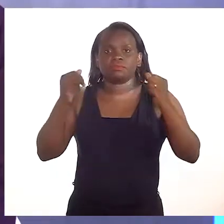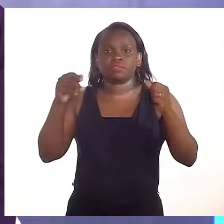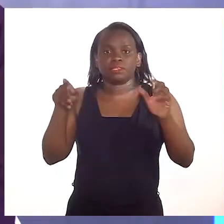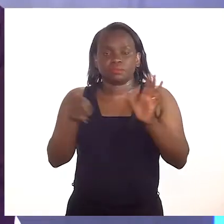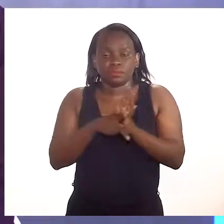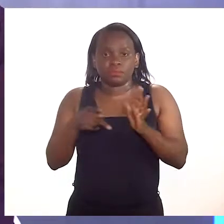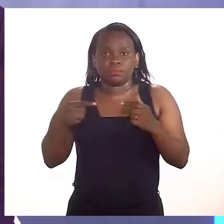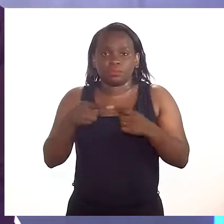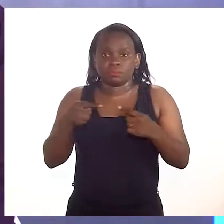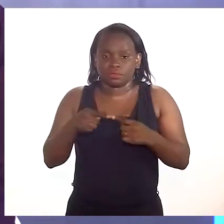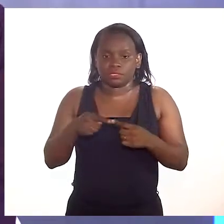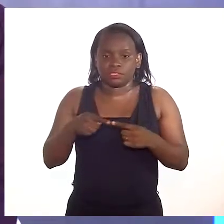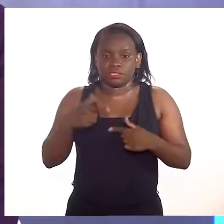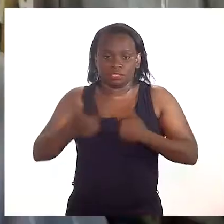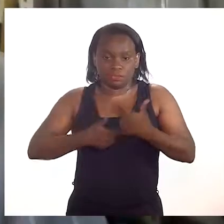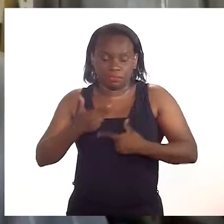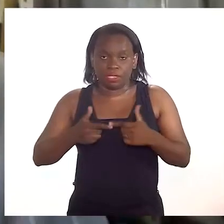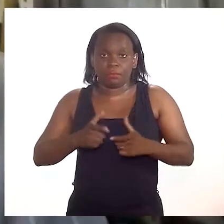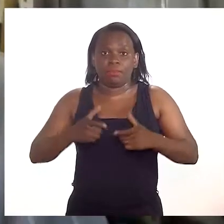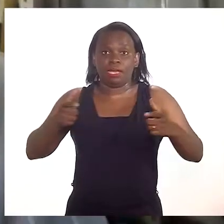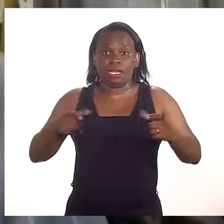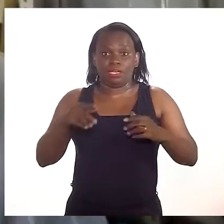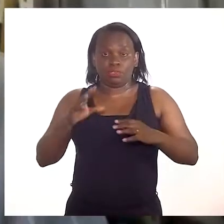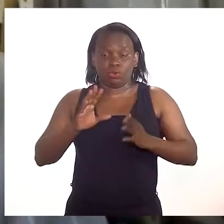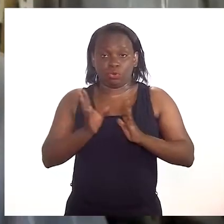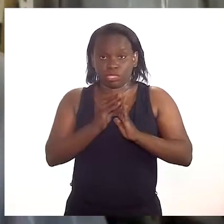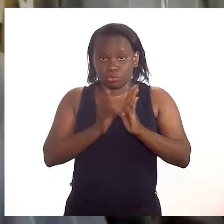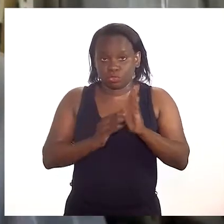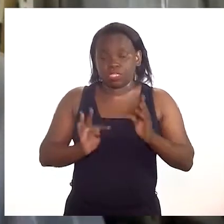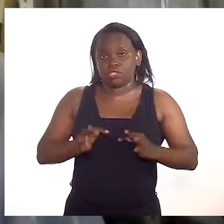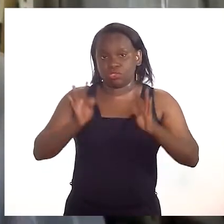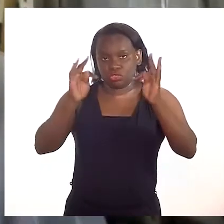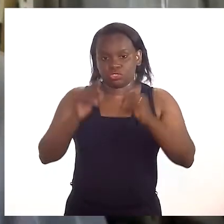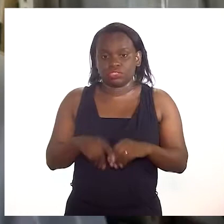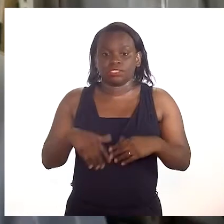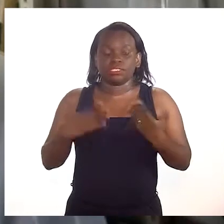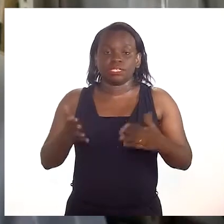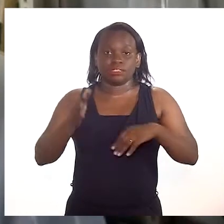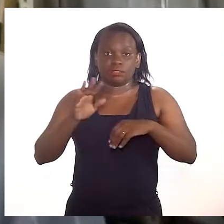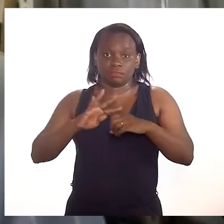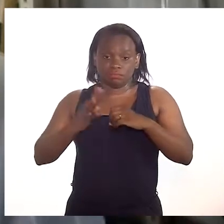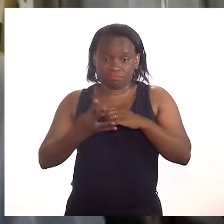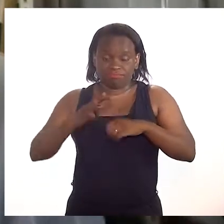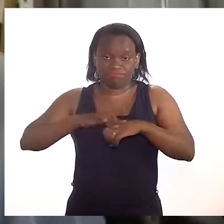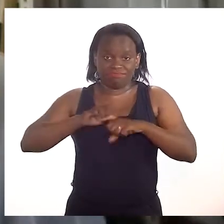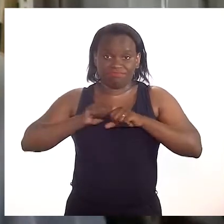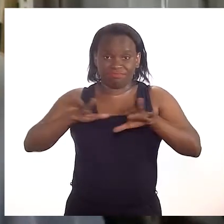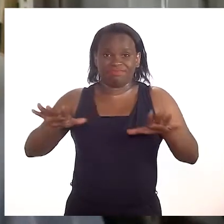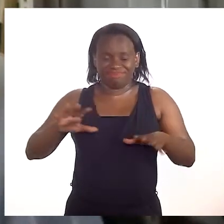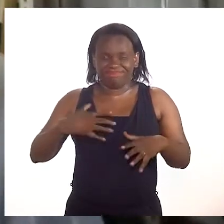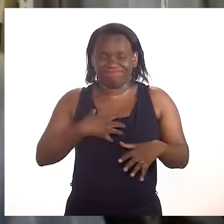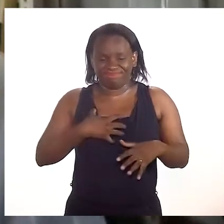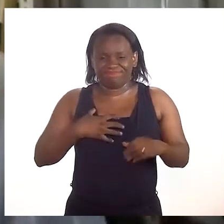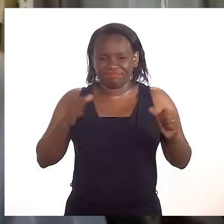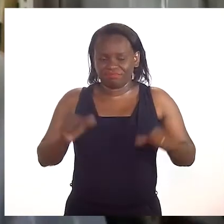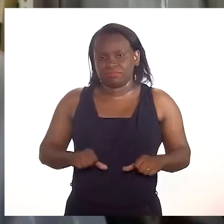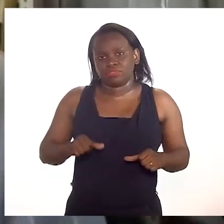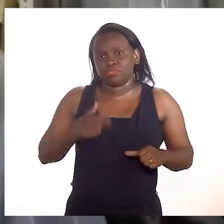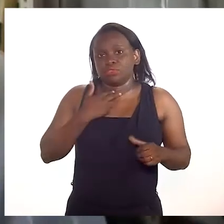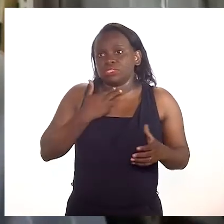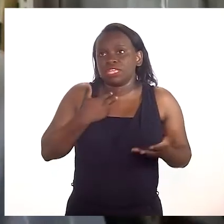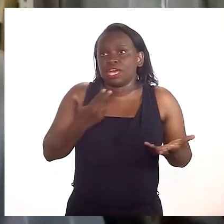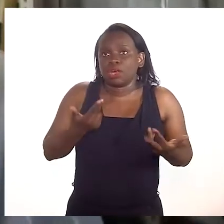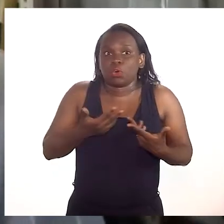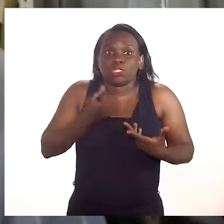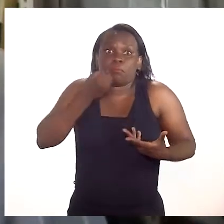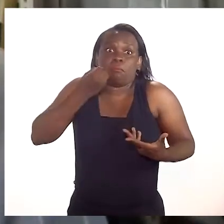envolve também os serviços de maior conteúdo tecnológico, né? Então, a pandemia é dramático. Eu não acho que a gente pode